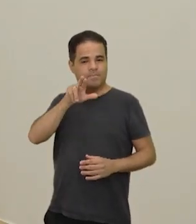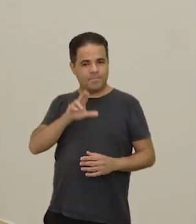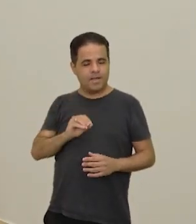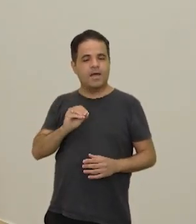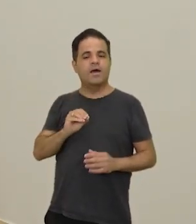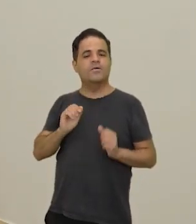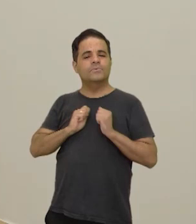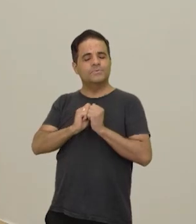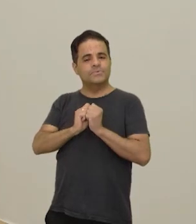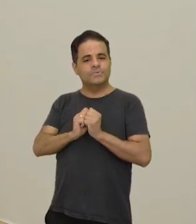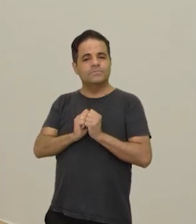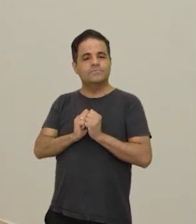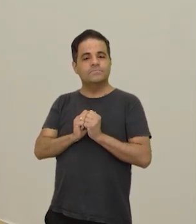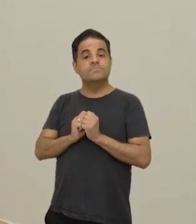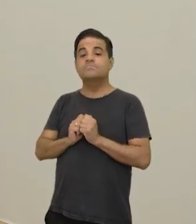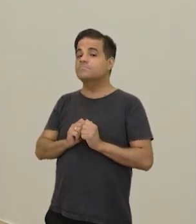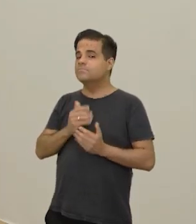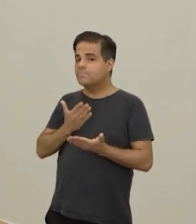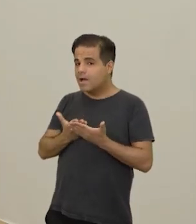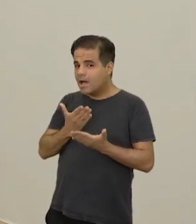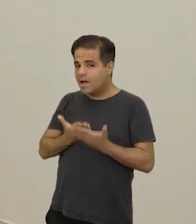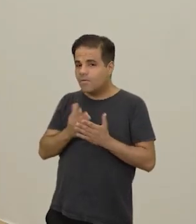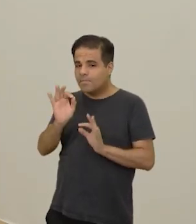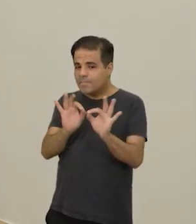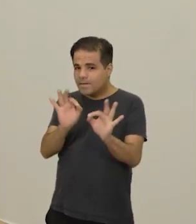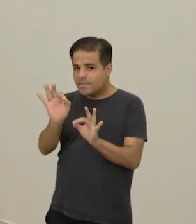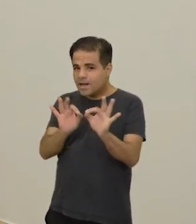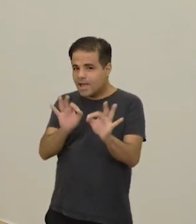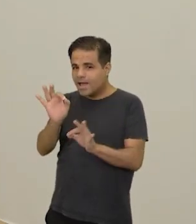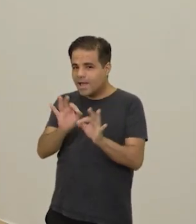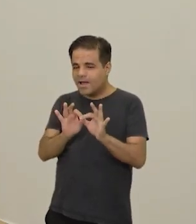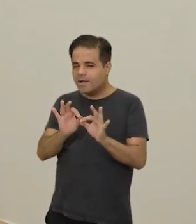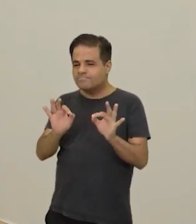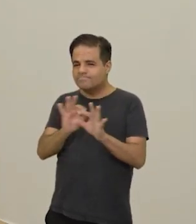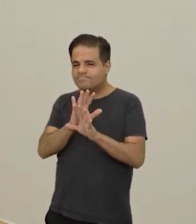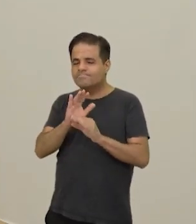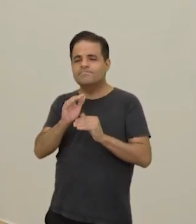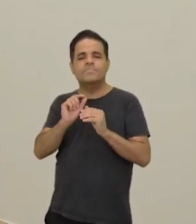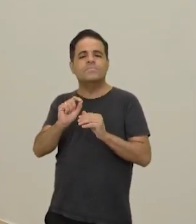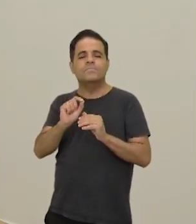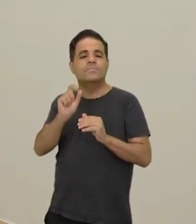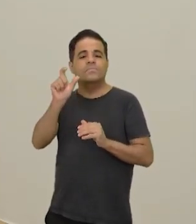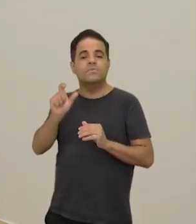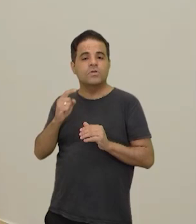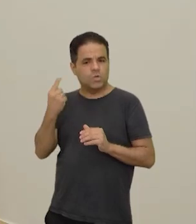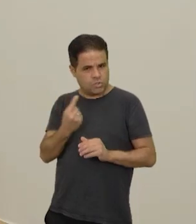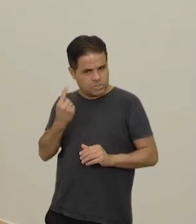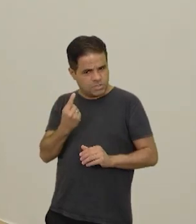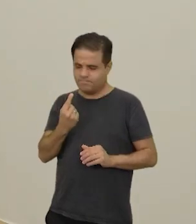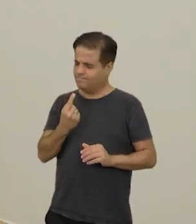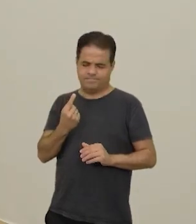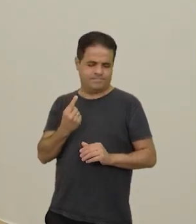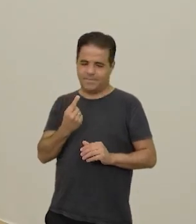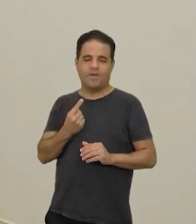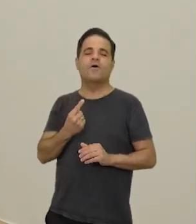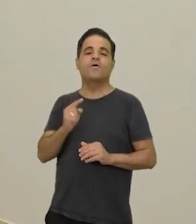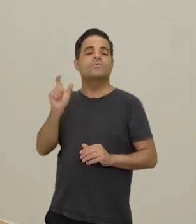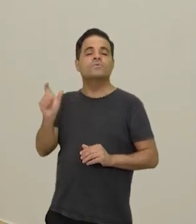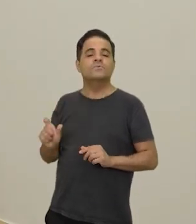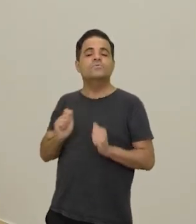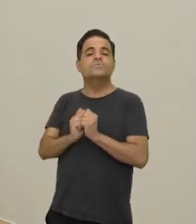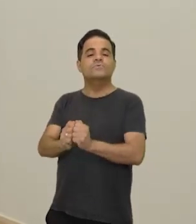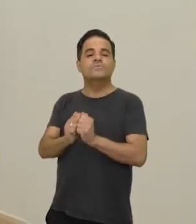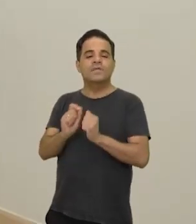aqui com vocês com a aula preparada na ponta da língua e não estou sozinho. E hoje eu comecei aqui porque eu